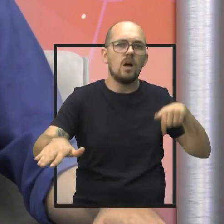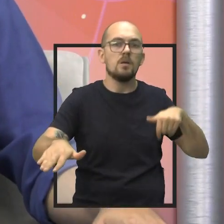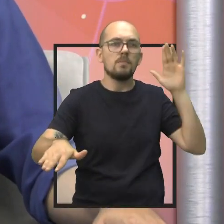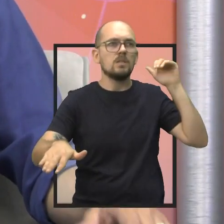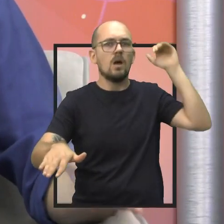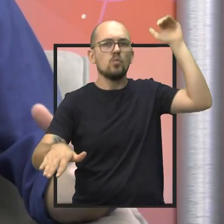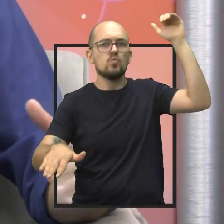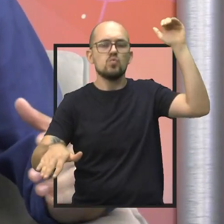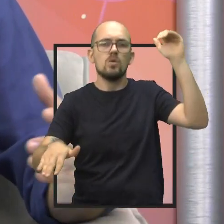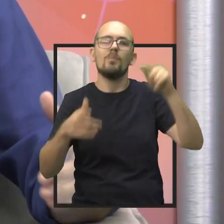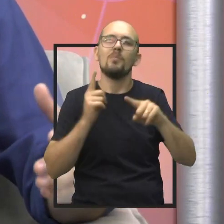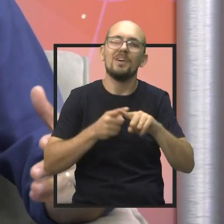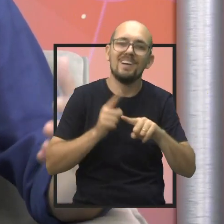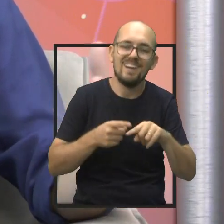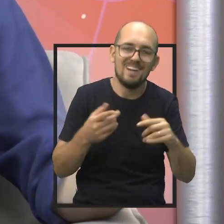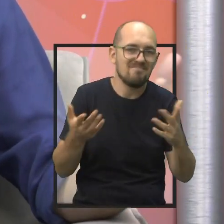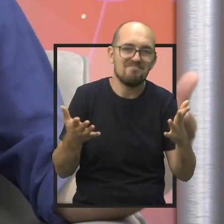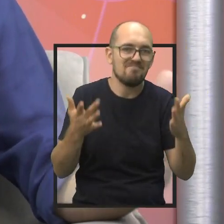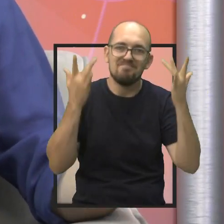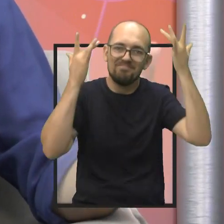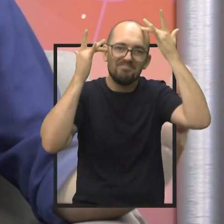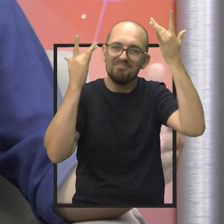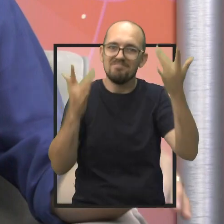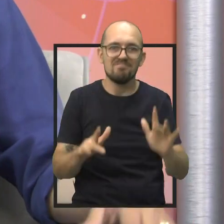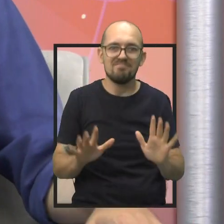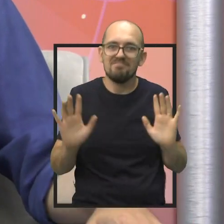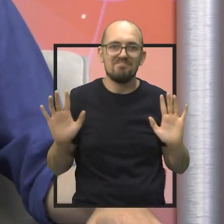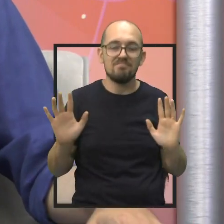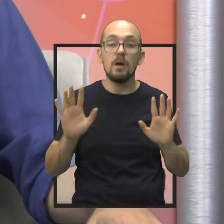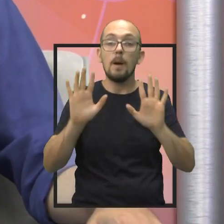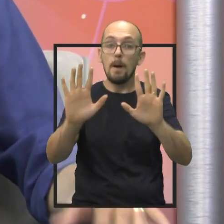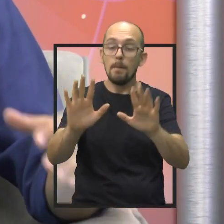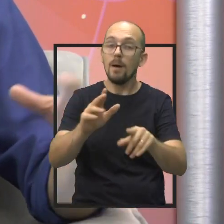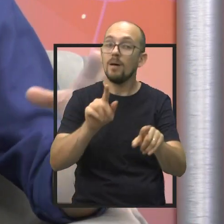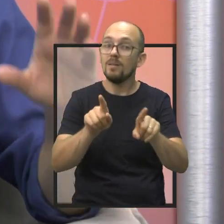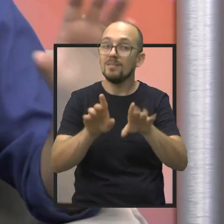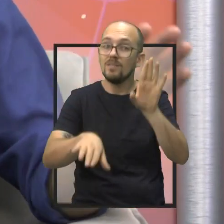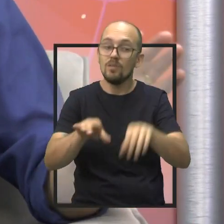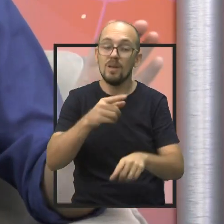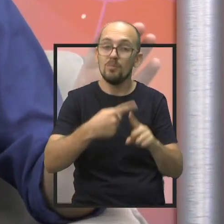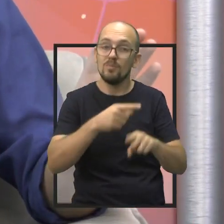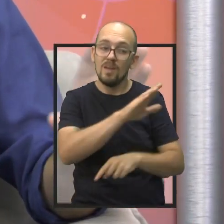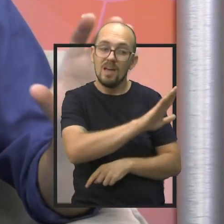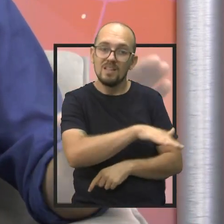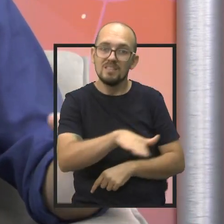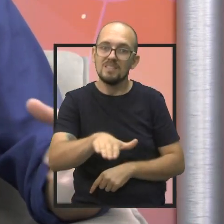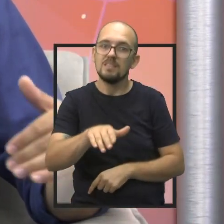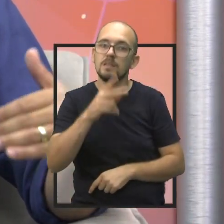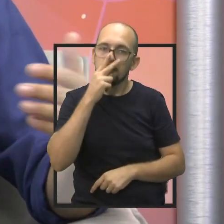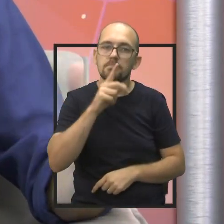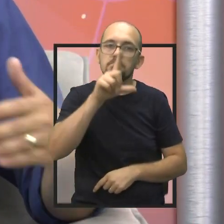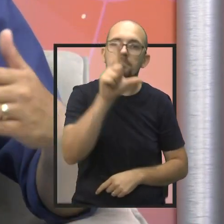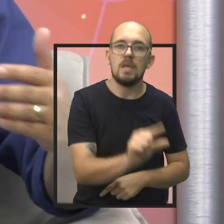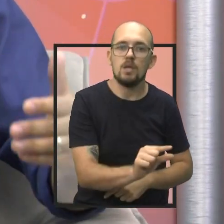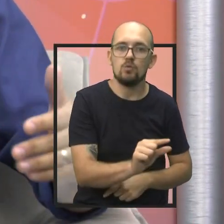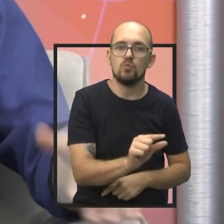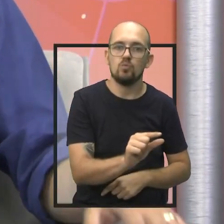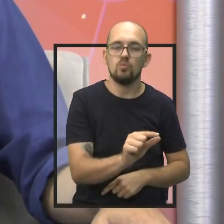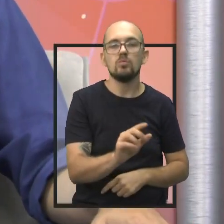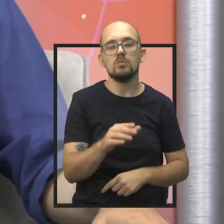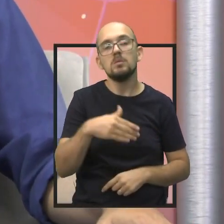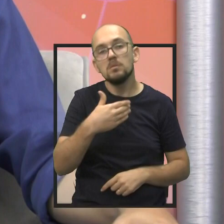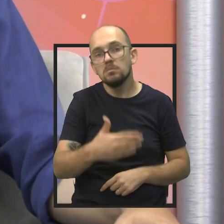mas tudo leva a crer que as crianças sejam o grupo menos acometido no país. Isso a gente vai